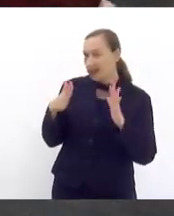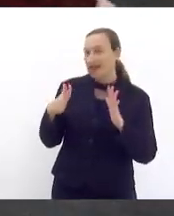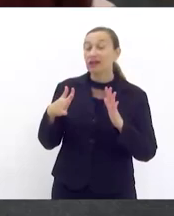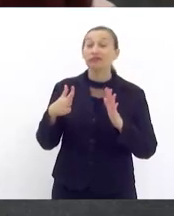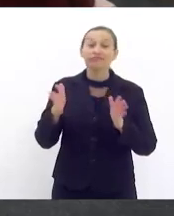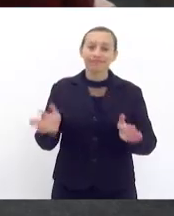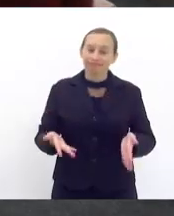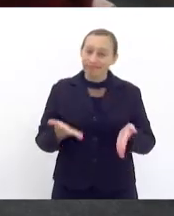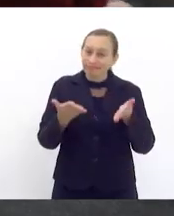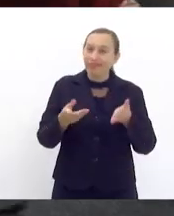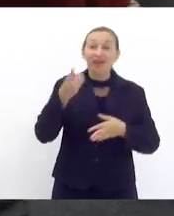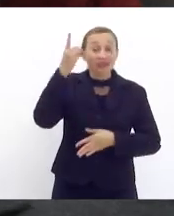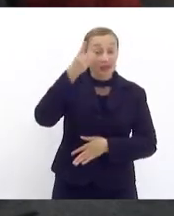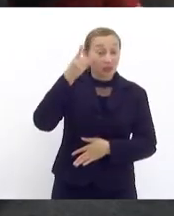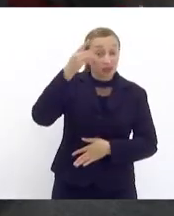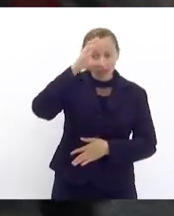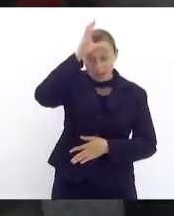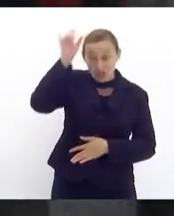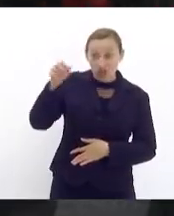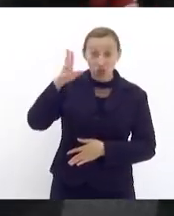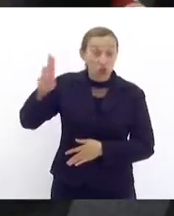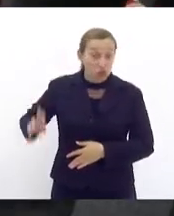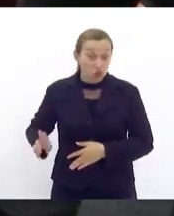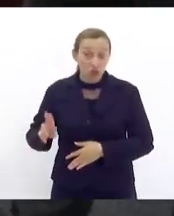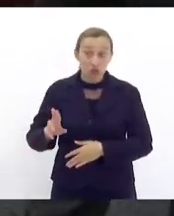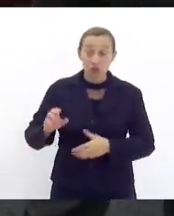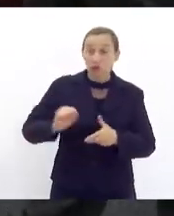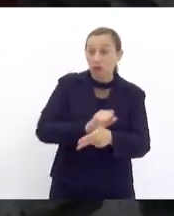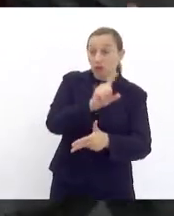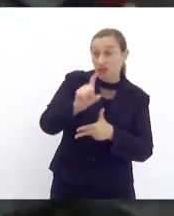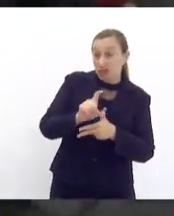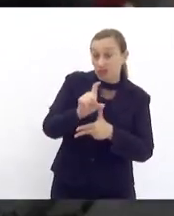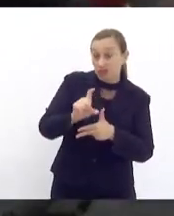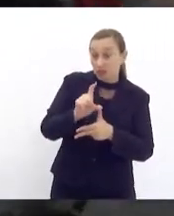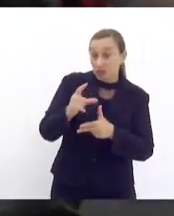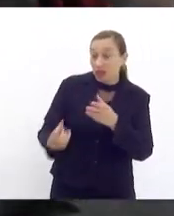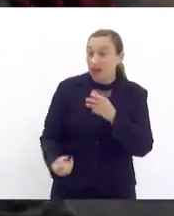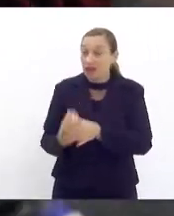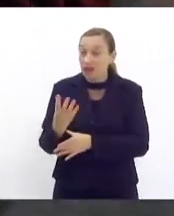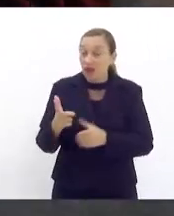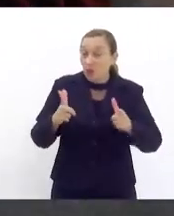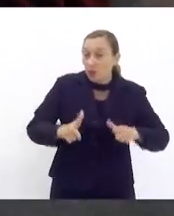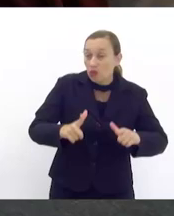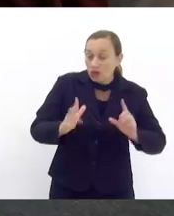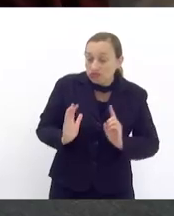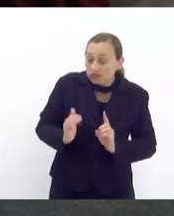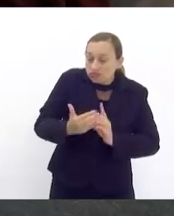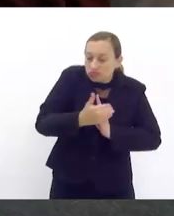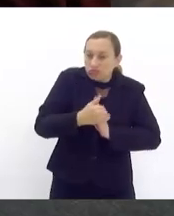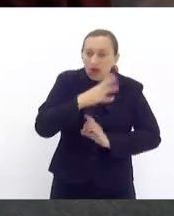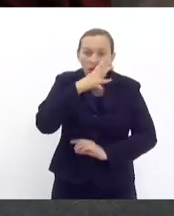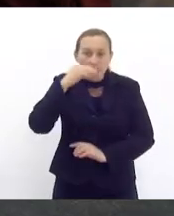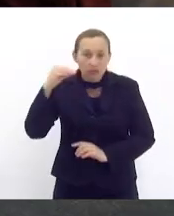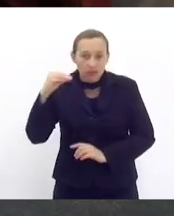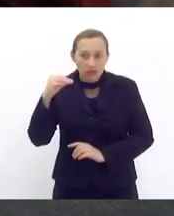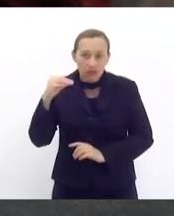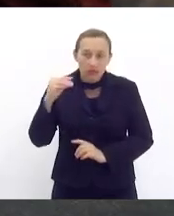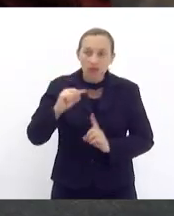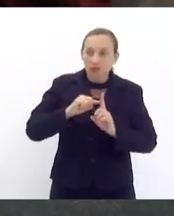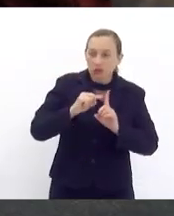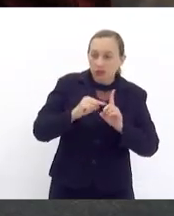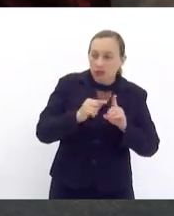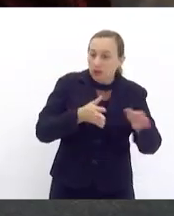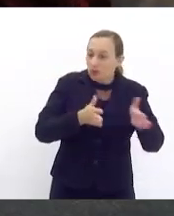iniciativa da deputada tia Ju que autoriza o poder executivo a implantar espaço de acolhimento para o adolescentes grávidas durante